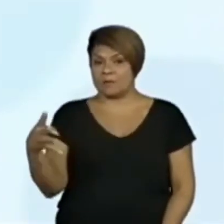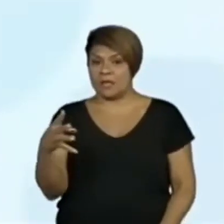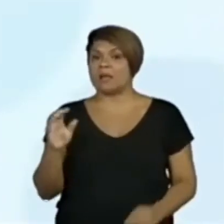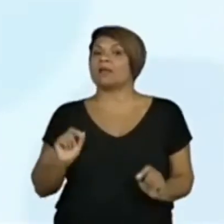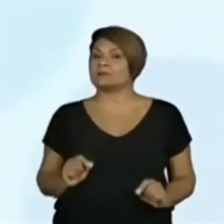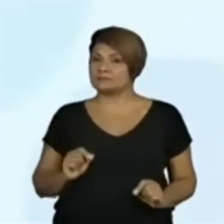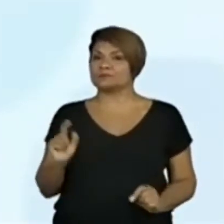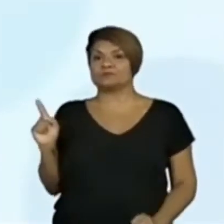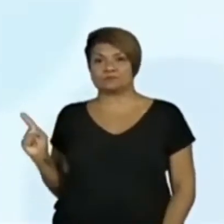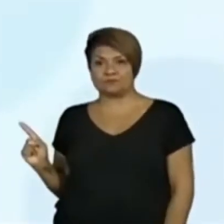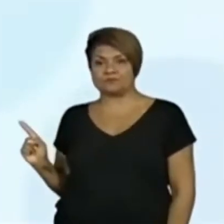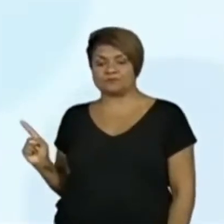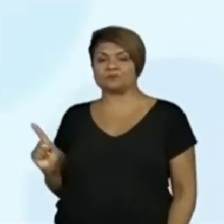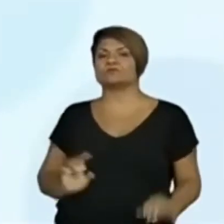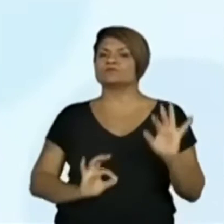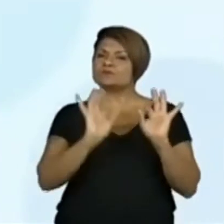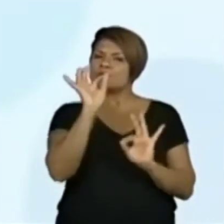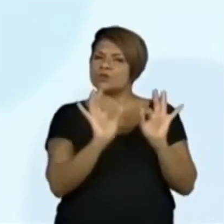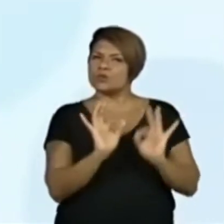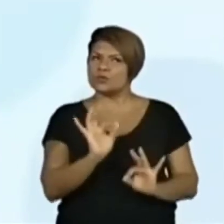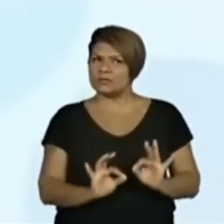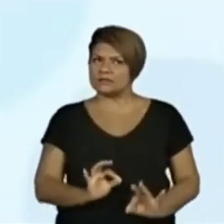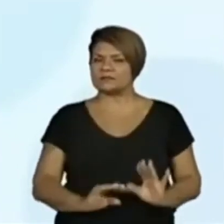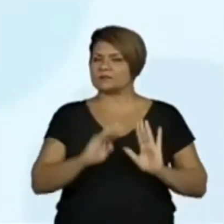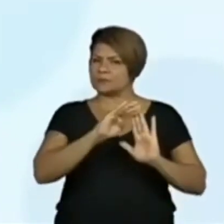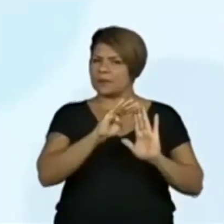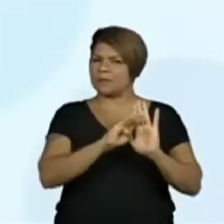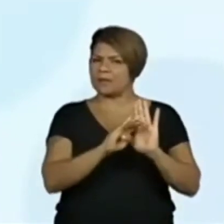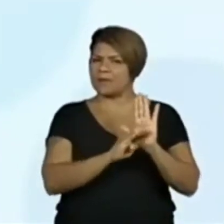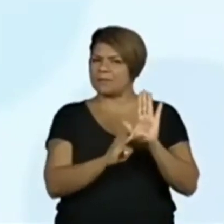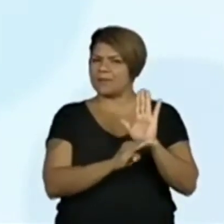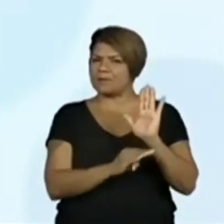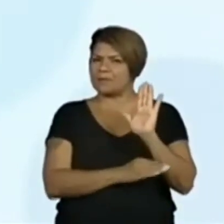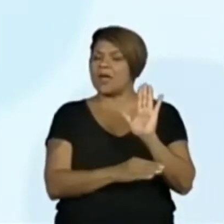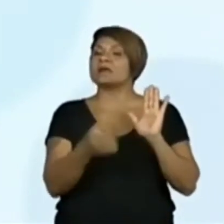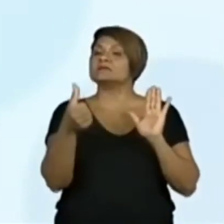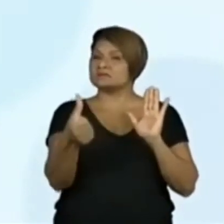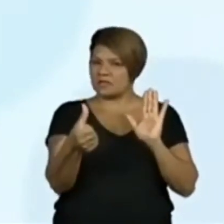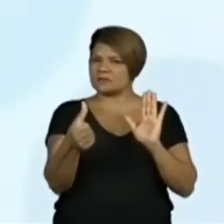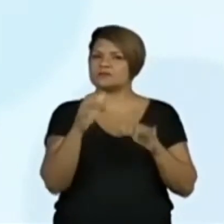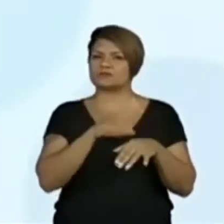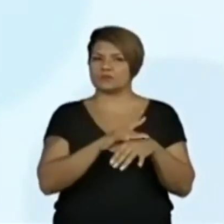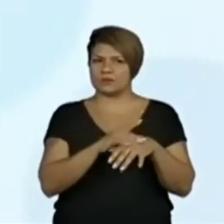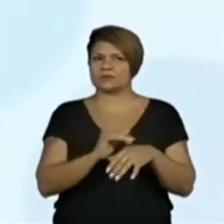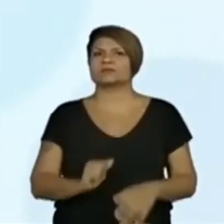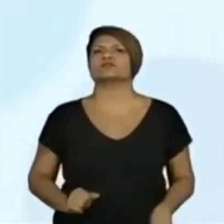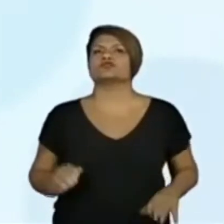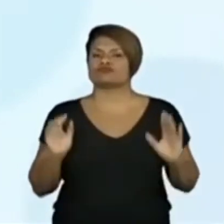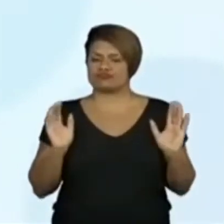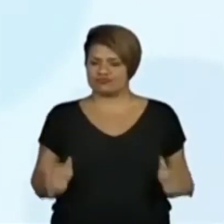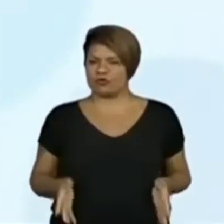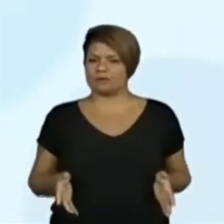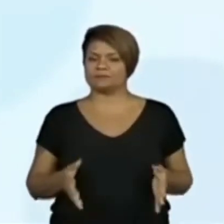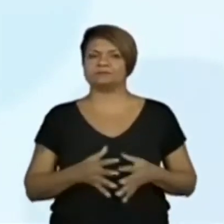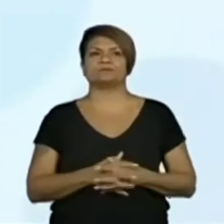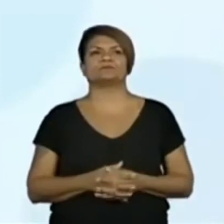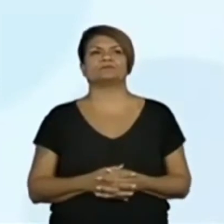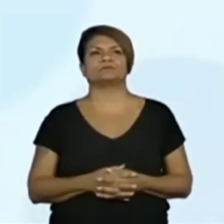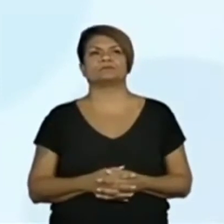organizadora dos textos que a gente já explorou, assim como das imagens, e nós temos